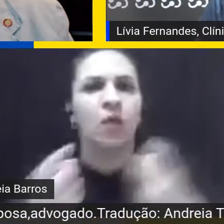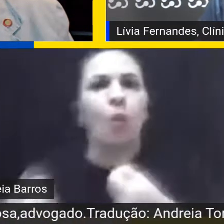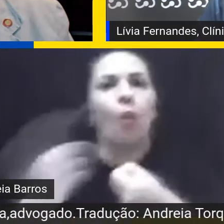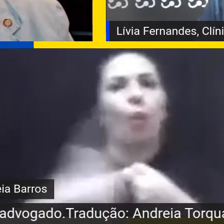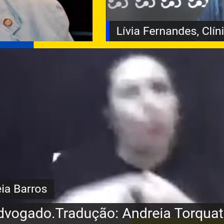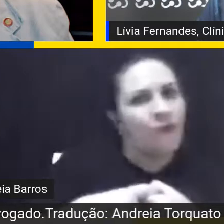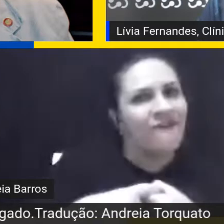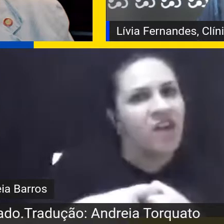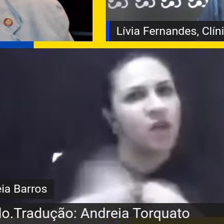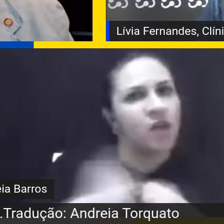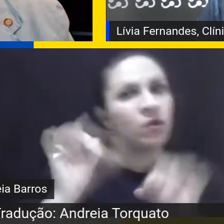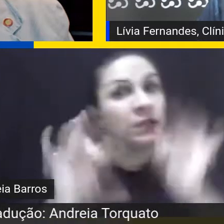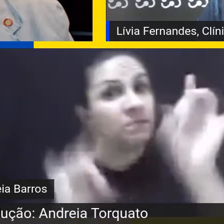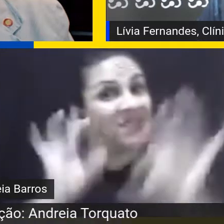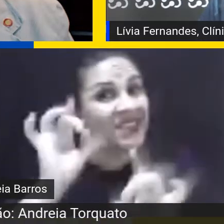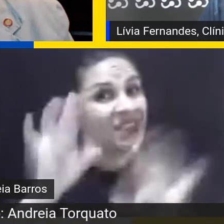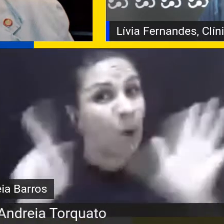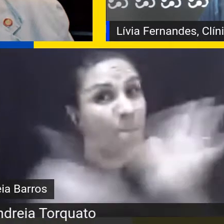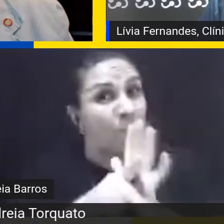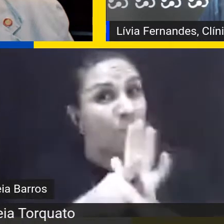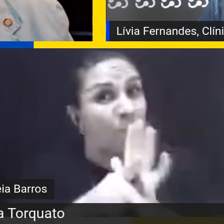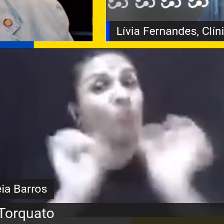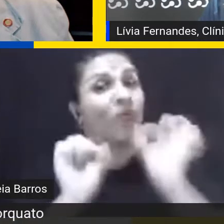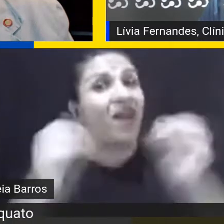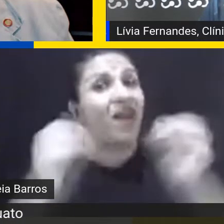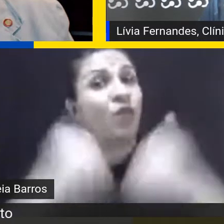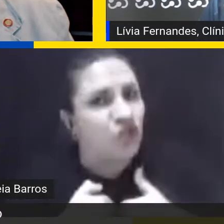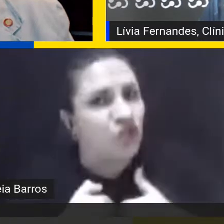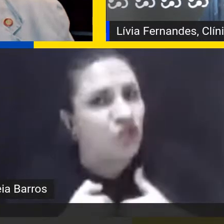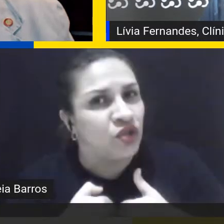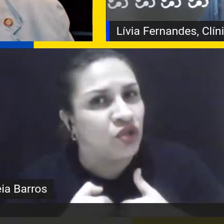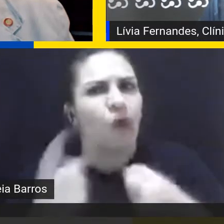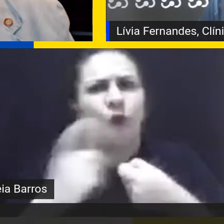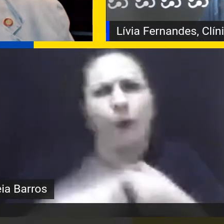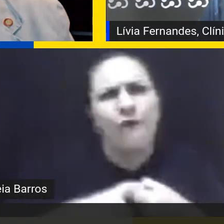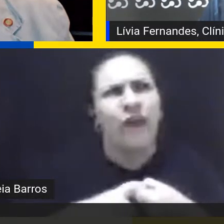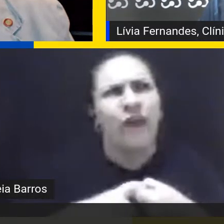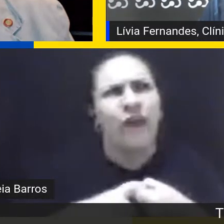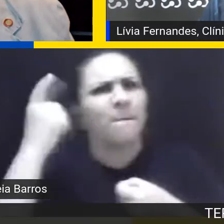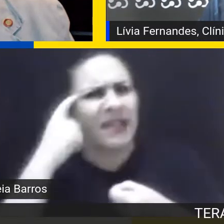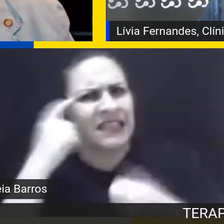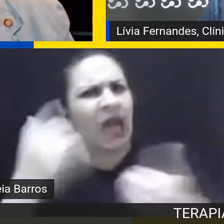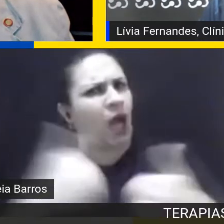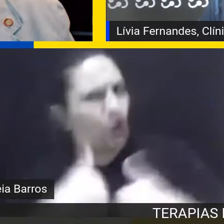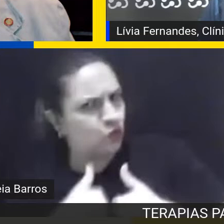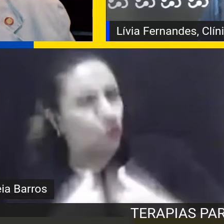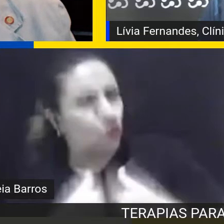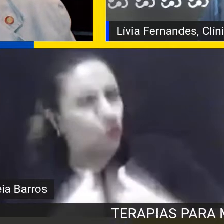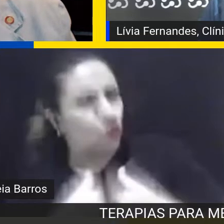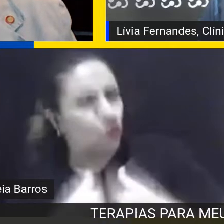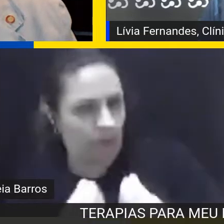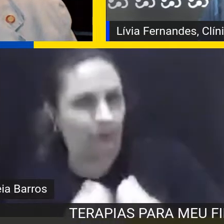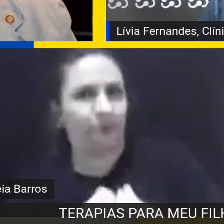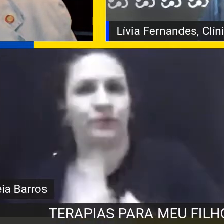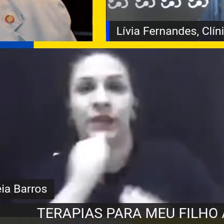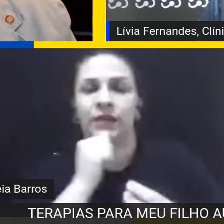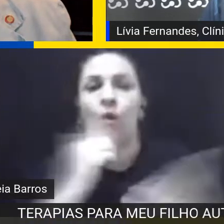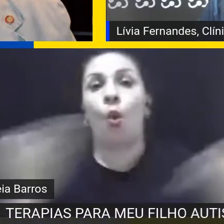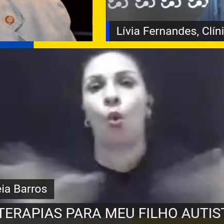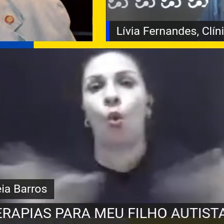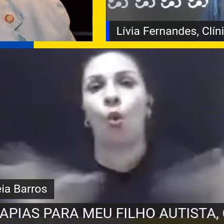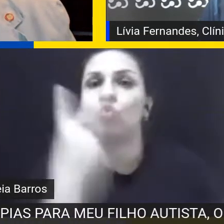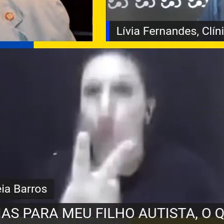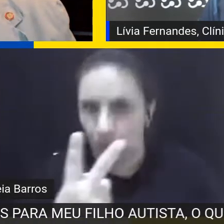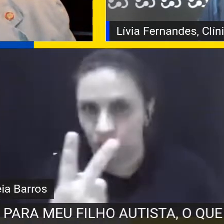especial, específica com o autismo. Certo. Então, existe hoje 2 convênios, que é